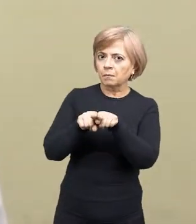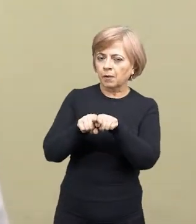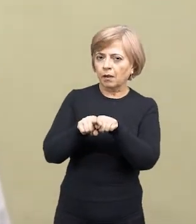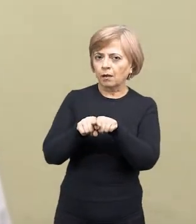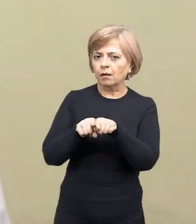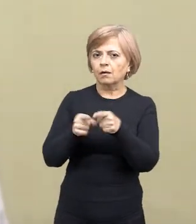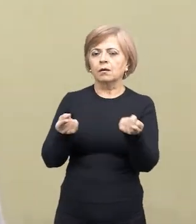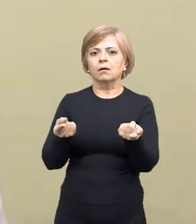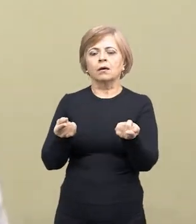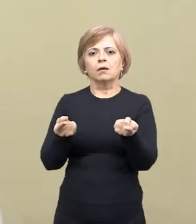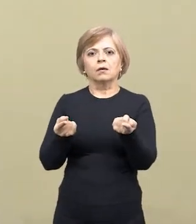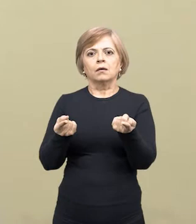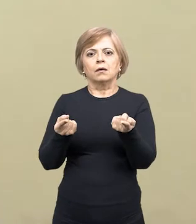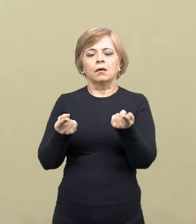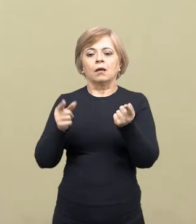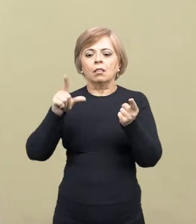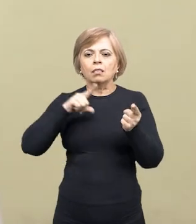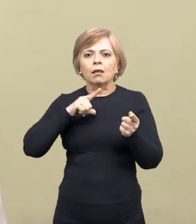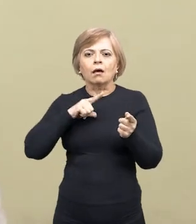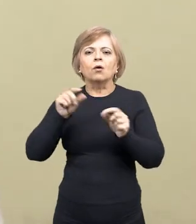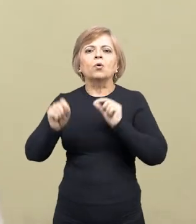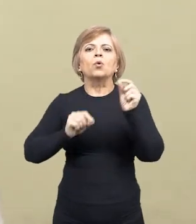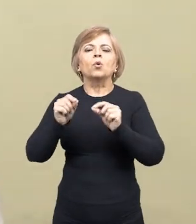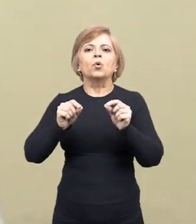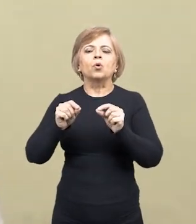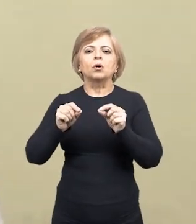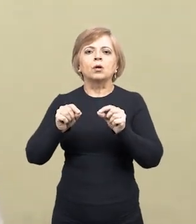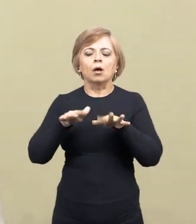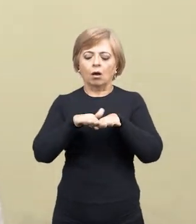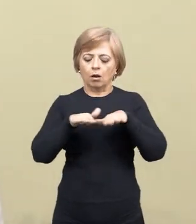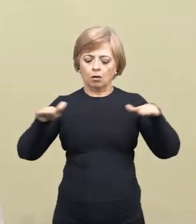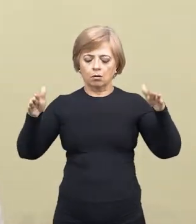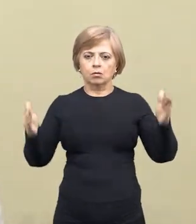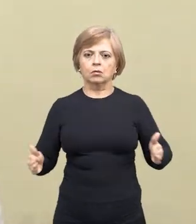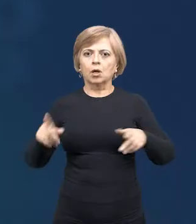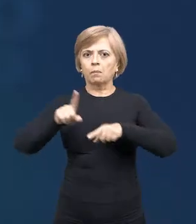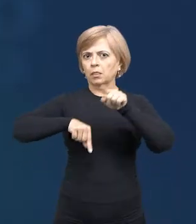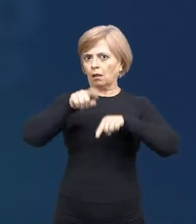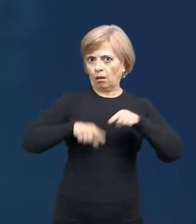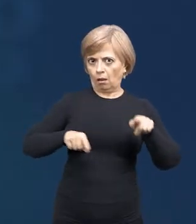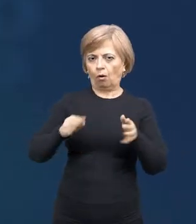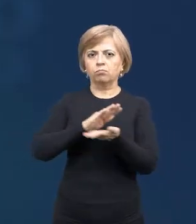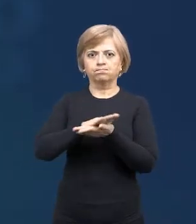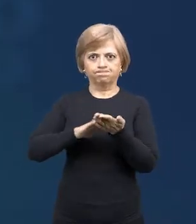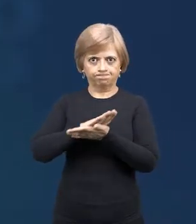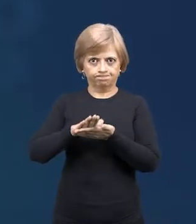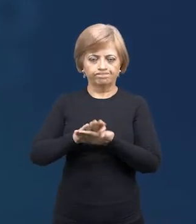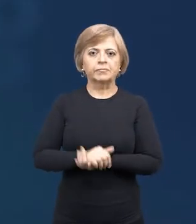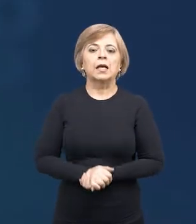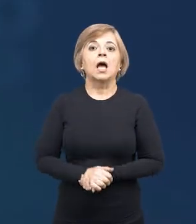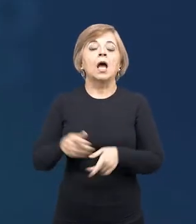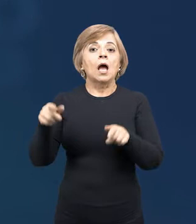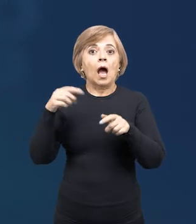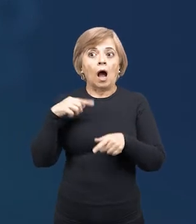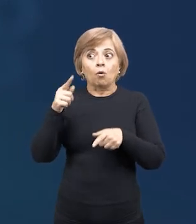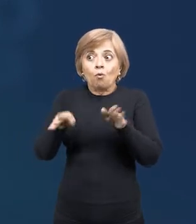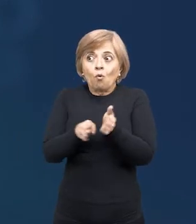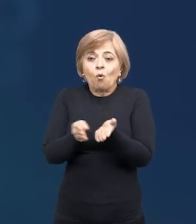a higienização da superfície da estação de trabalho e outros objetos. Apesar das medidas, segundo